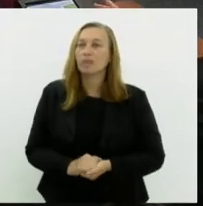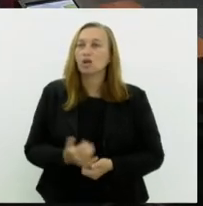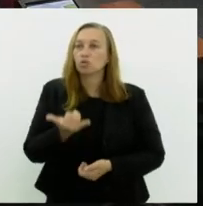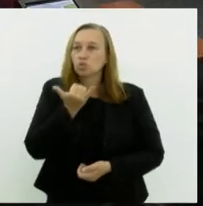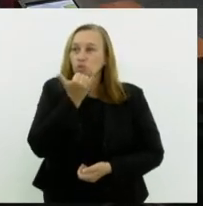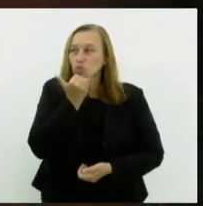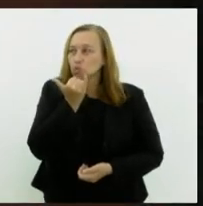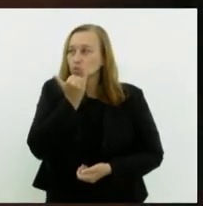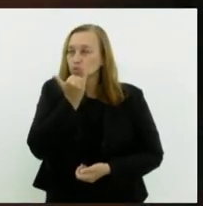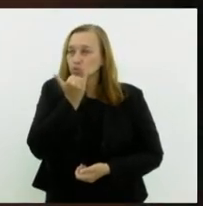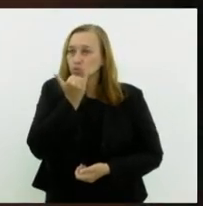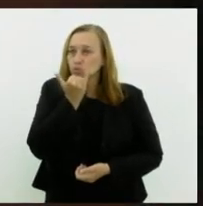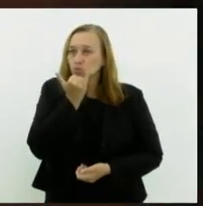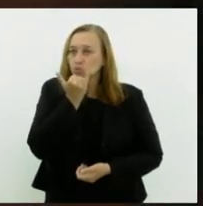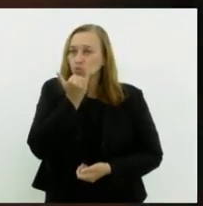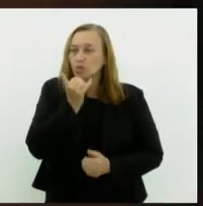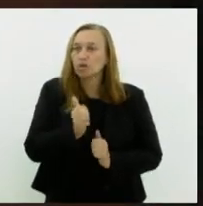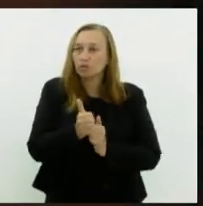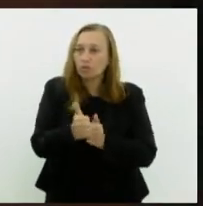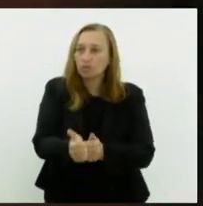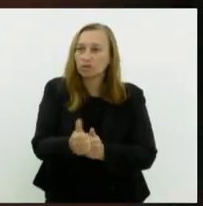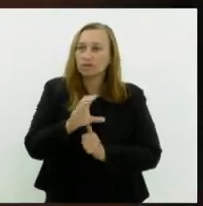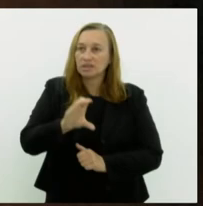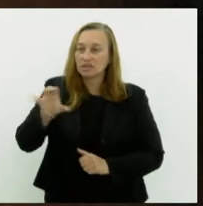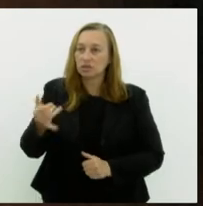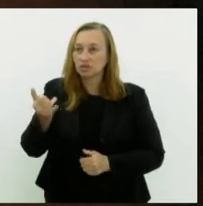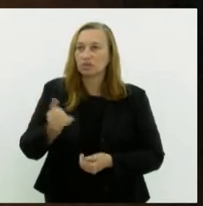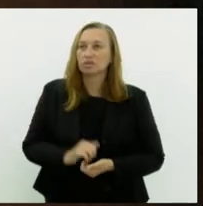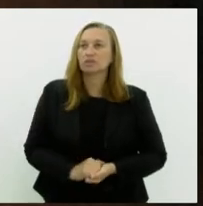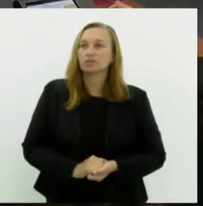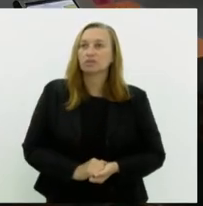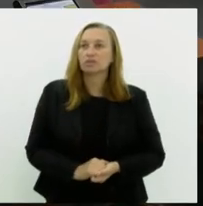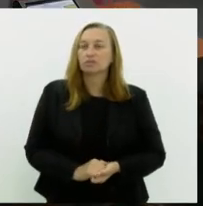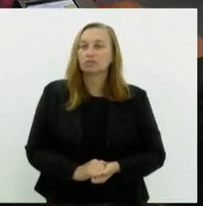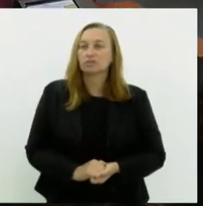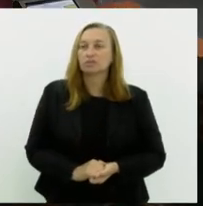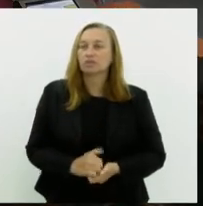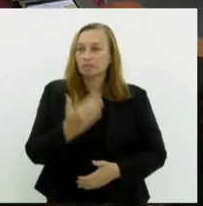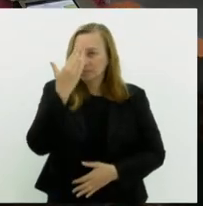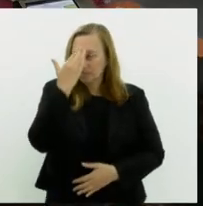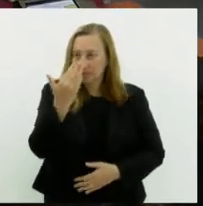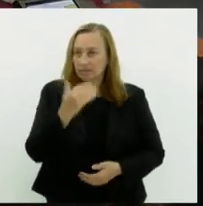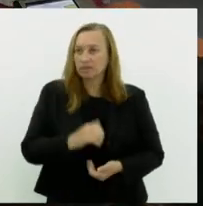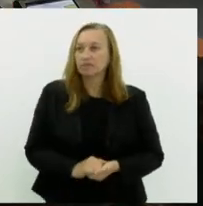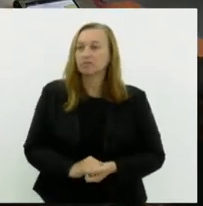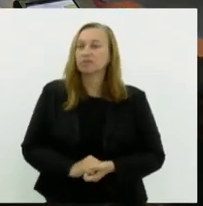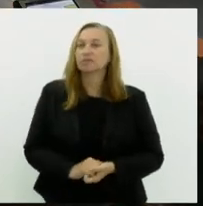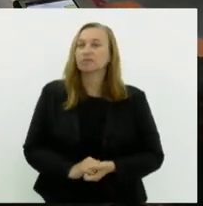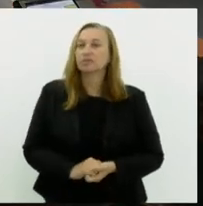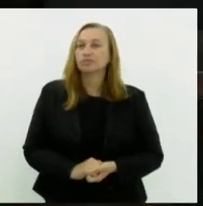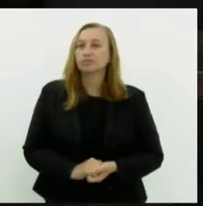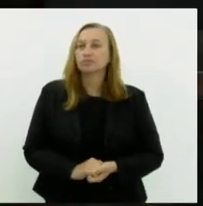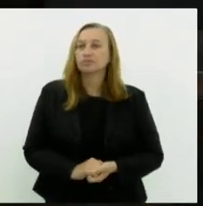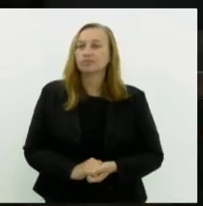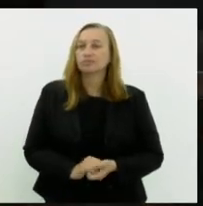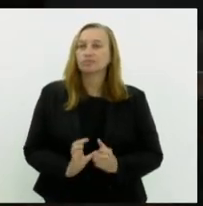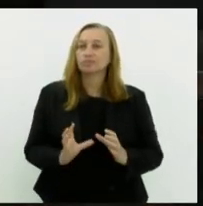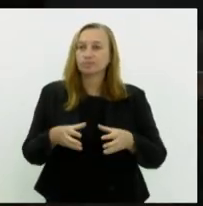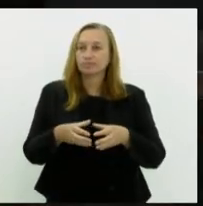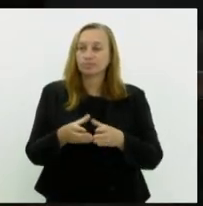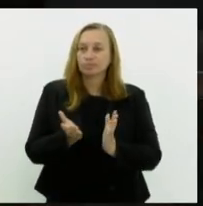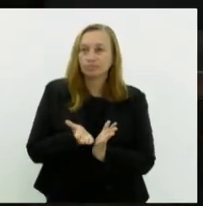aí a demora. Acompanho o parecer da CCJ. Obrigada. Da Comissão